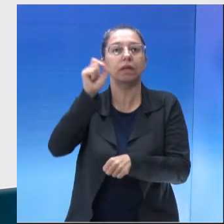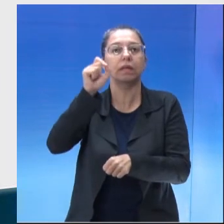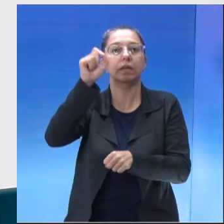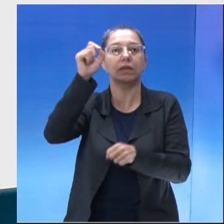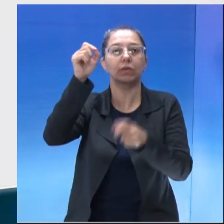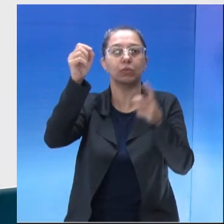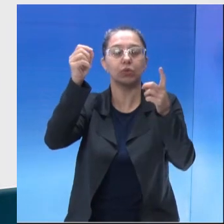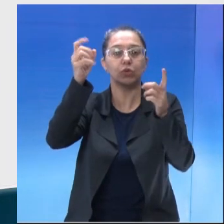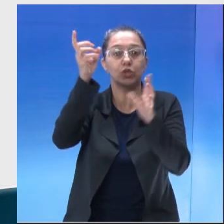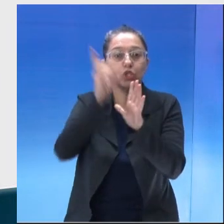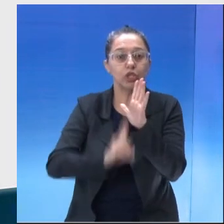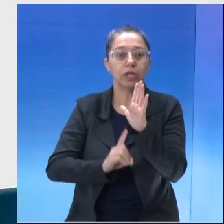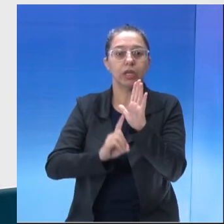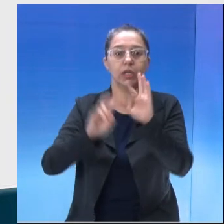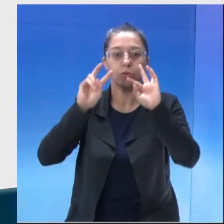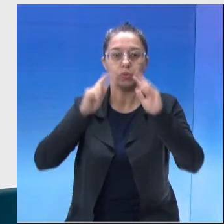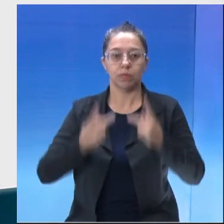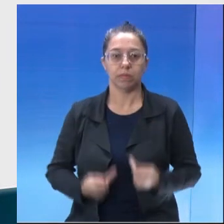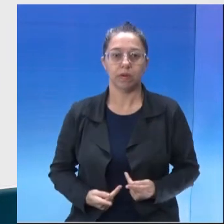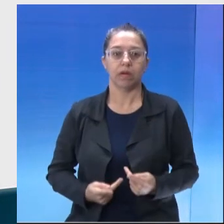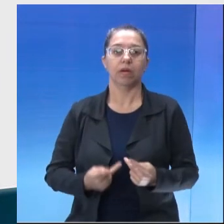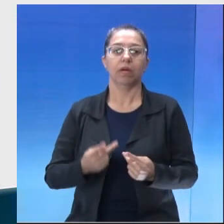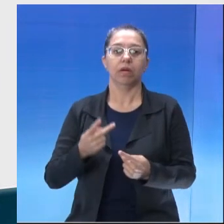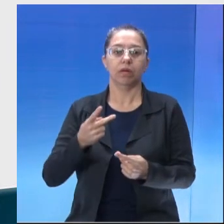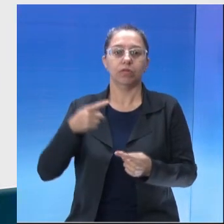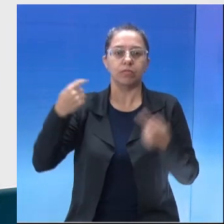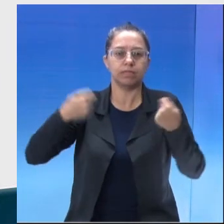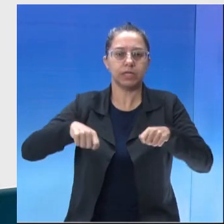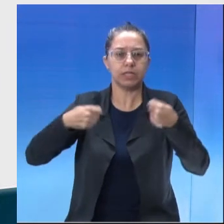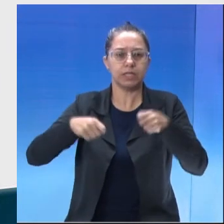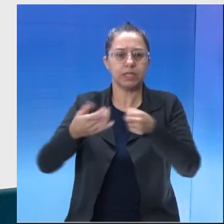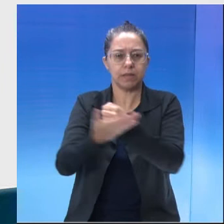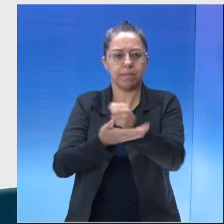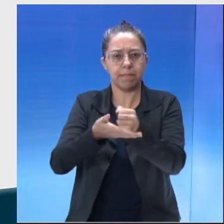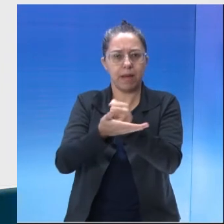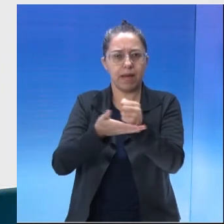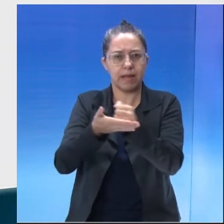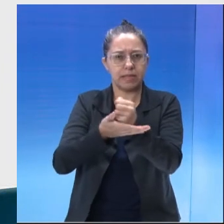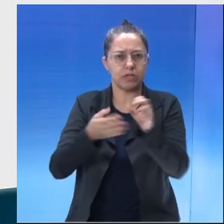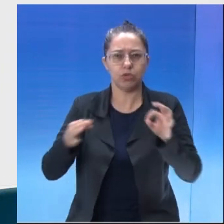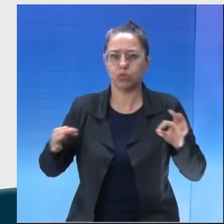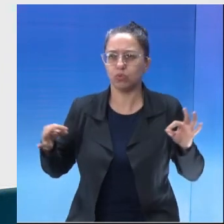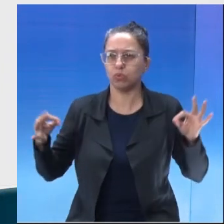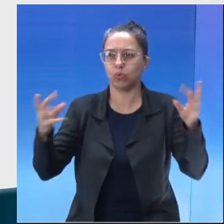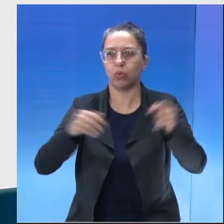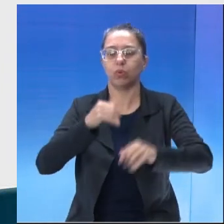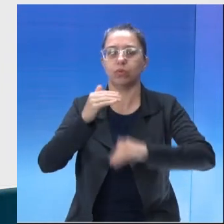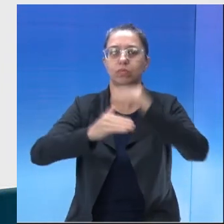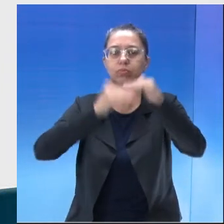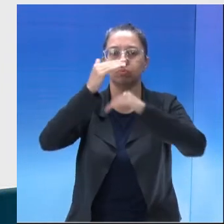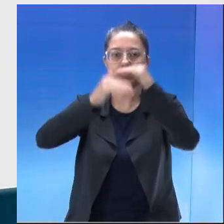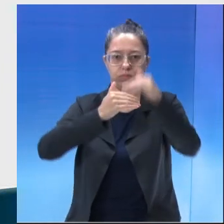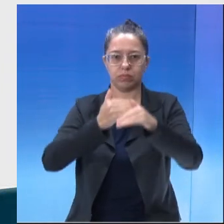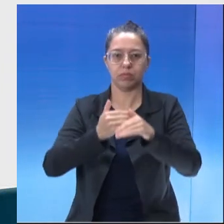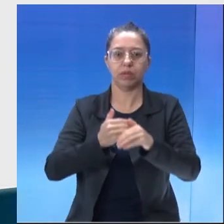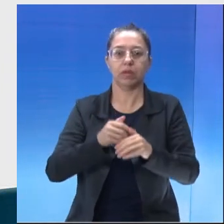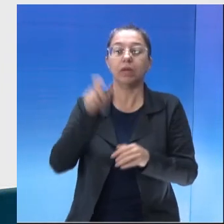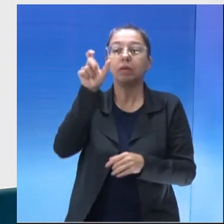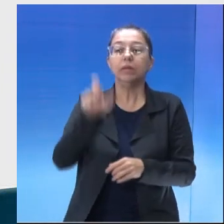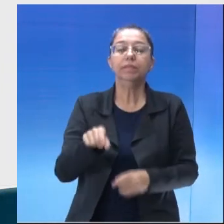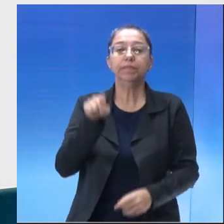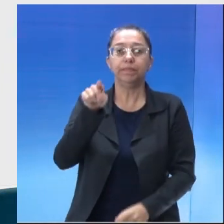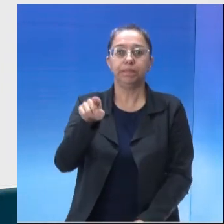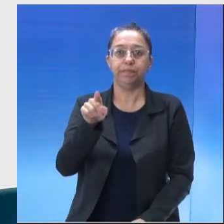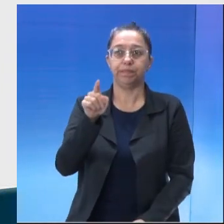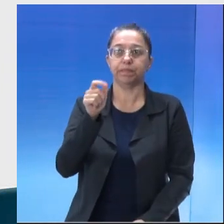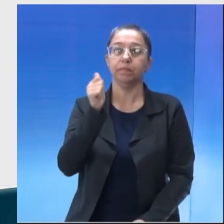direitos humanos defendem ser o alicerce para todo o progresso, a diretora-geral da Unesco aponta